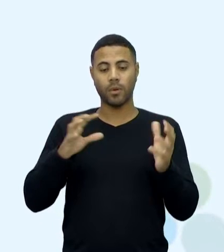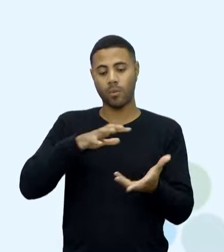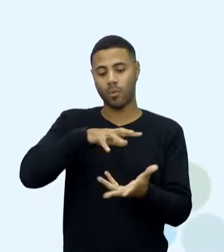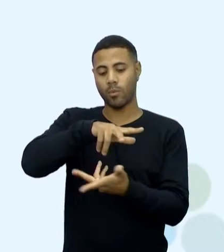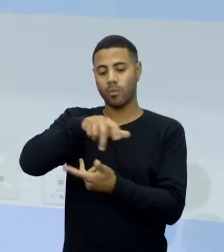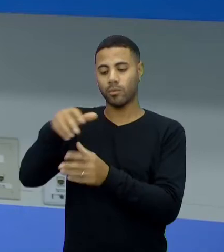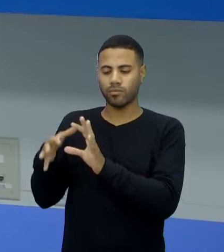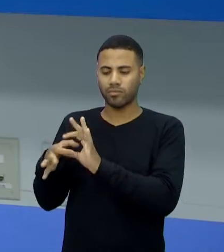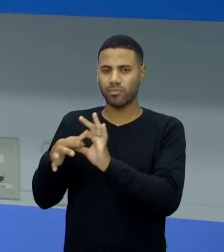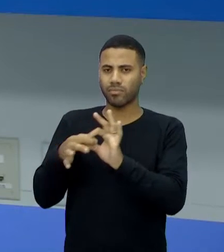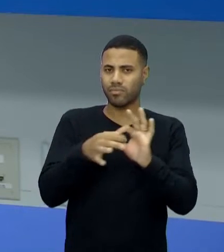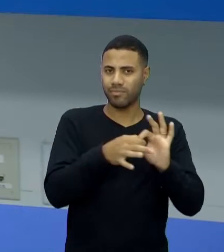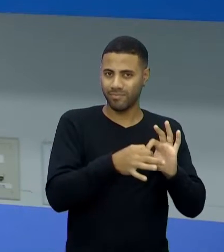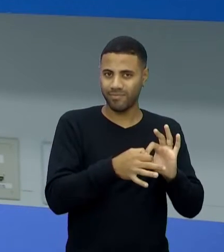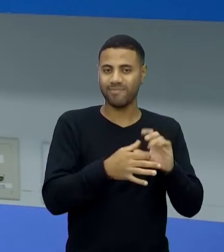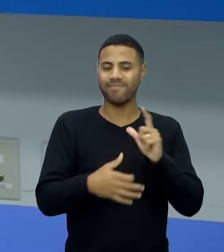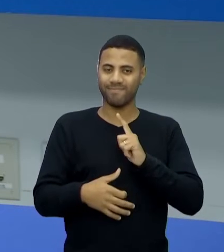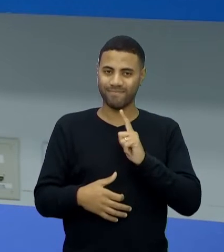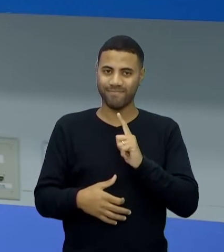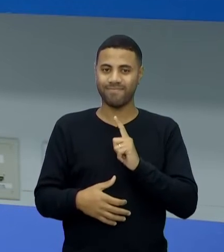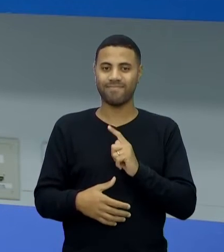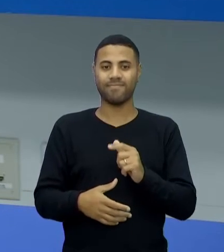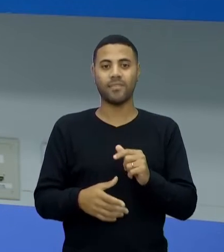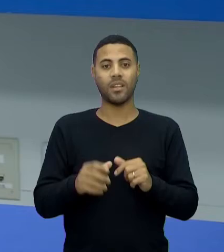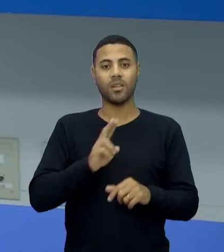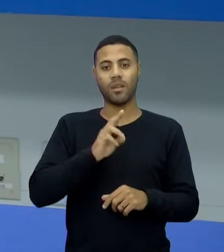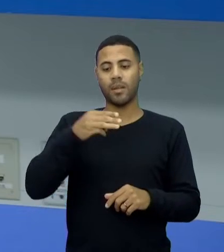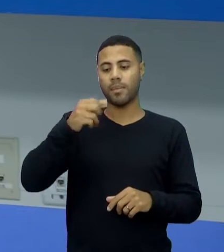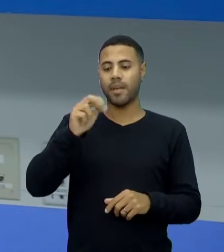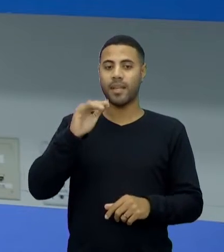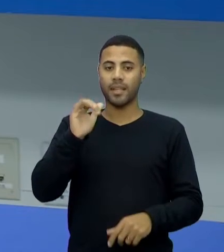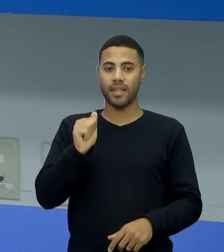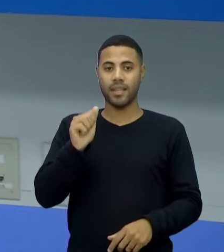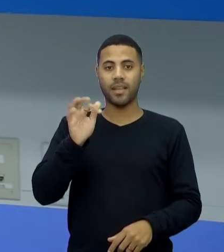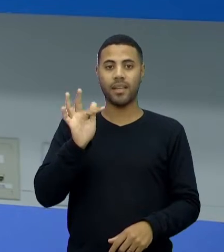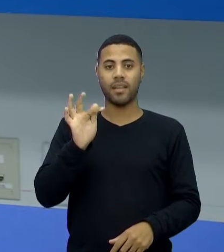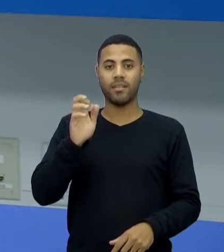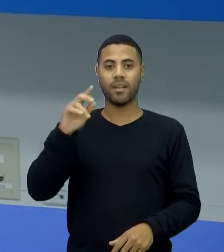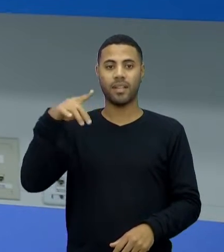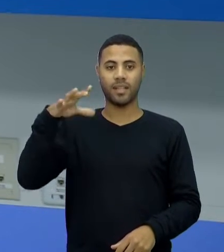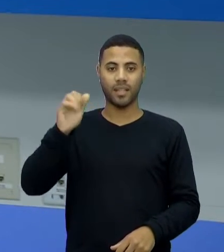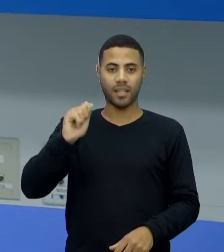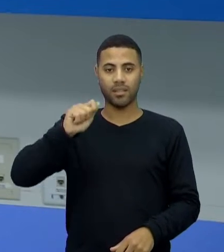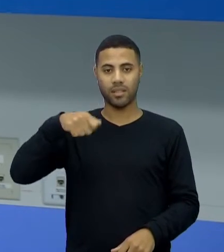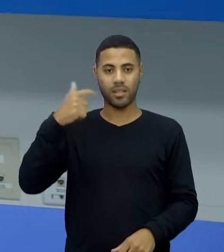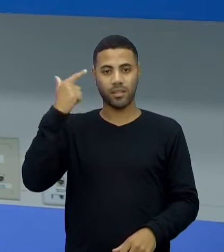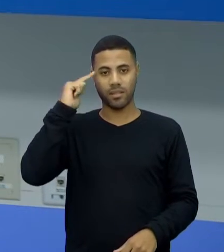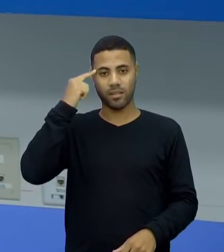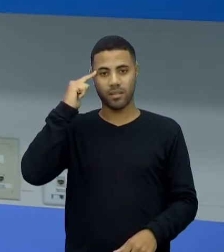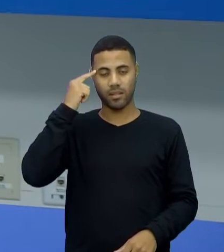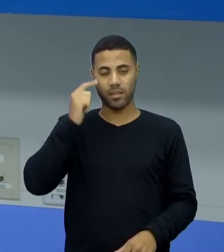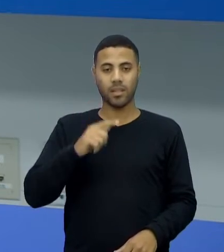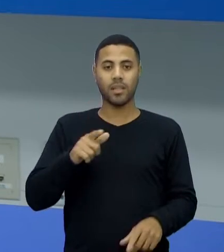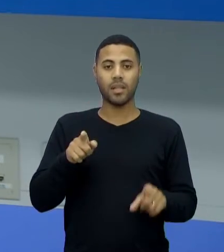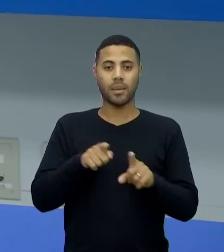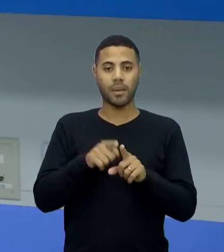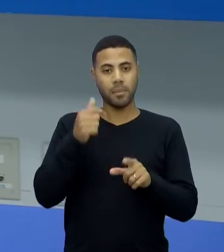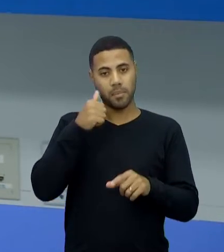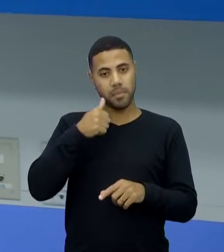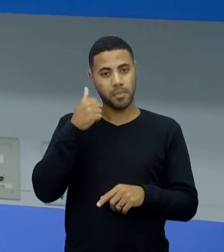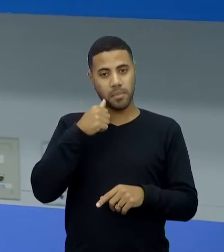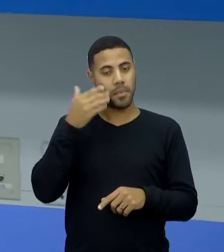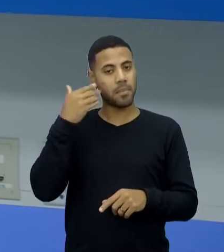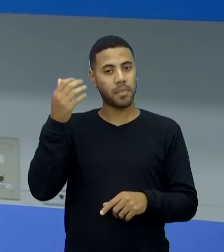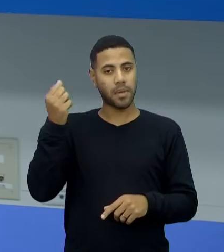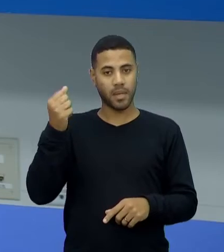interligado eu sou a professora Maria Fernanda Este é o meu sinal eu sou uma mulher de